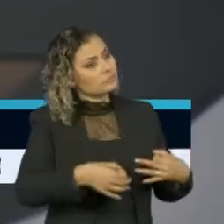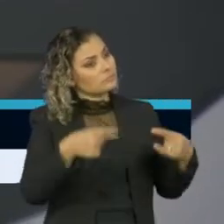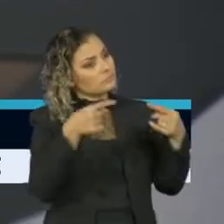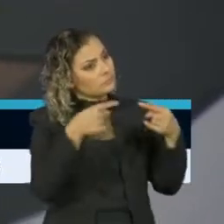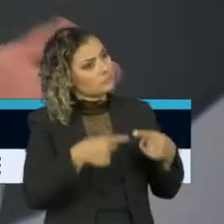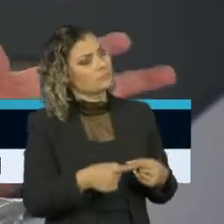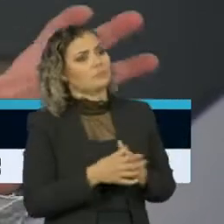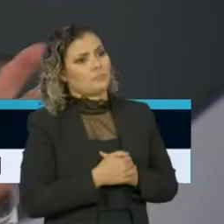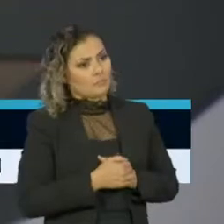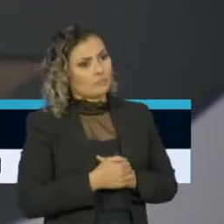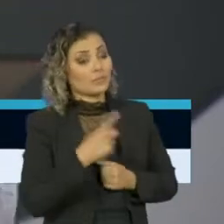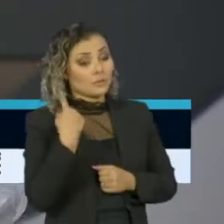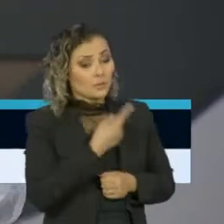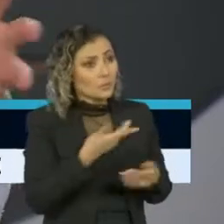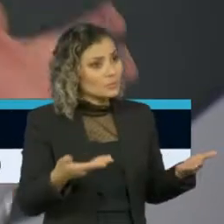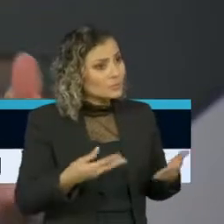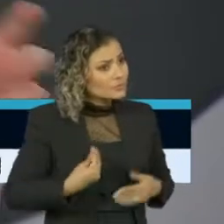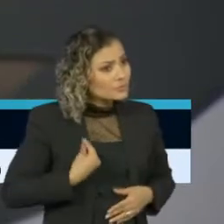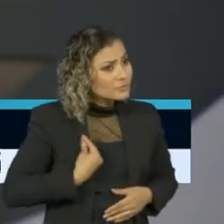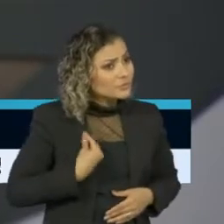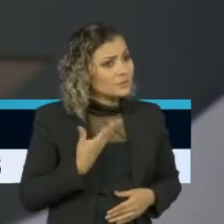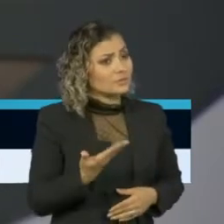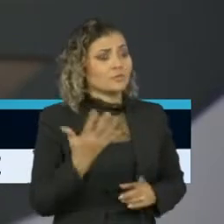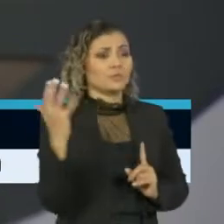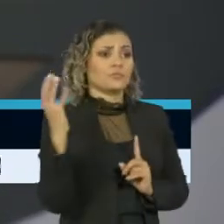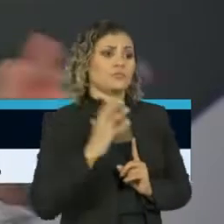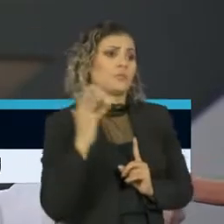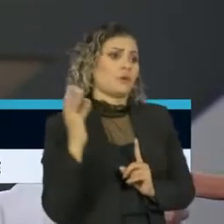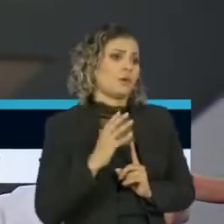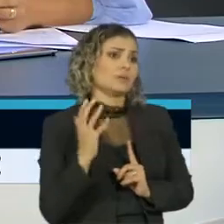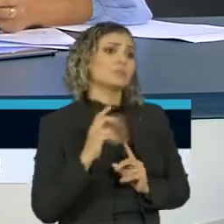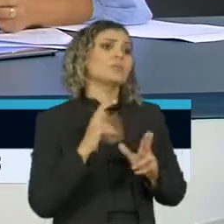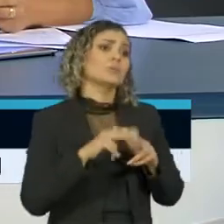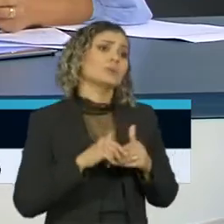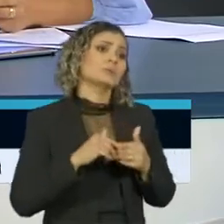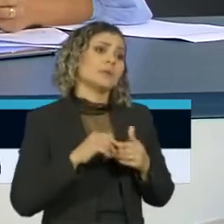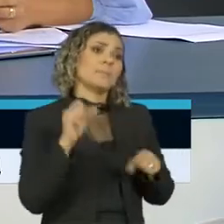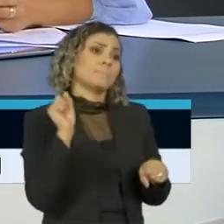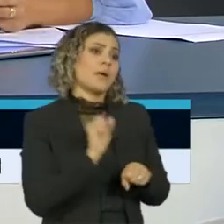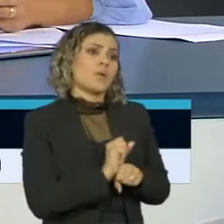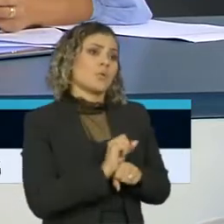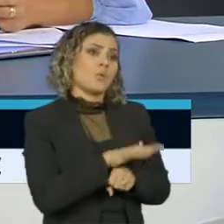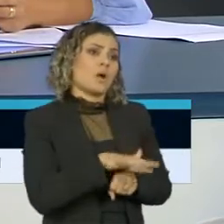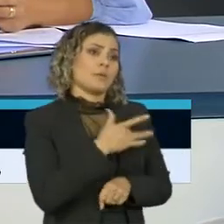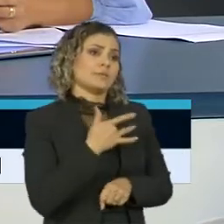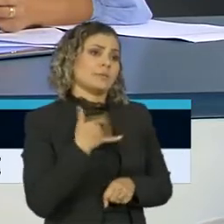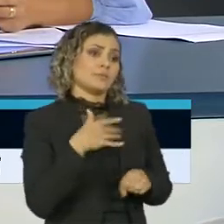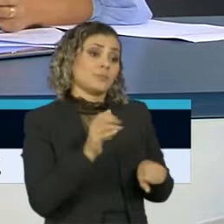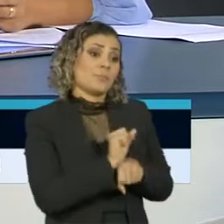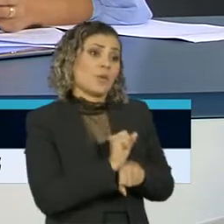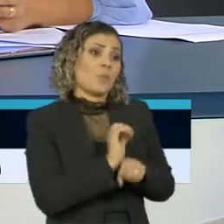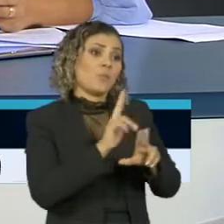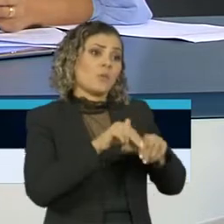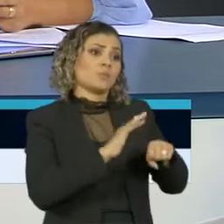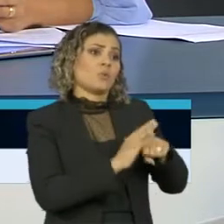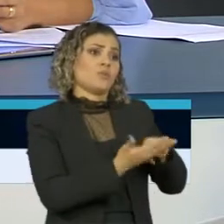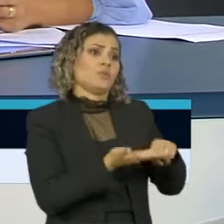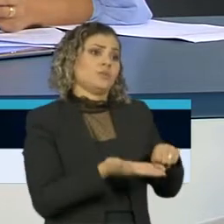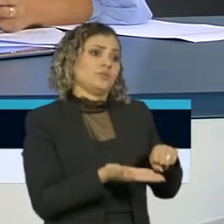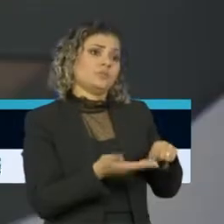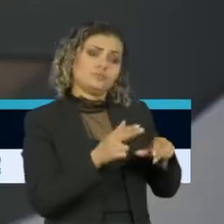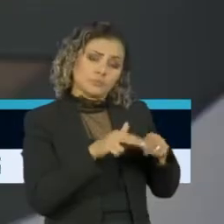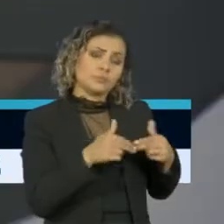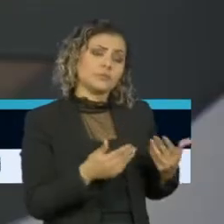seguidamente nós estamos vivendo as consequências da paralisação do sistema de saúde fora covide